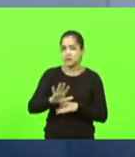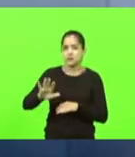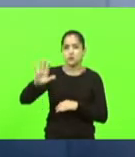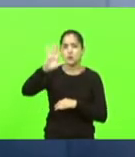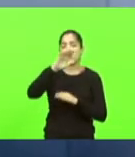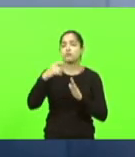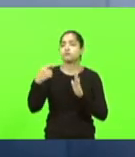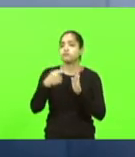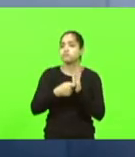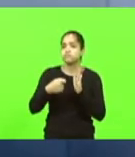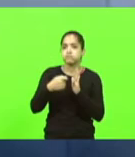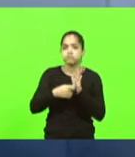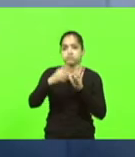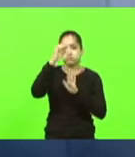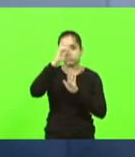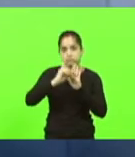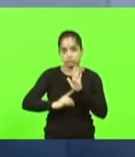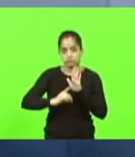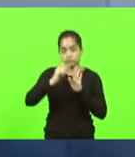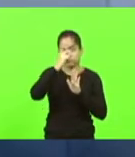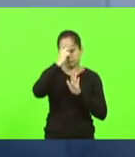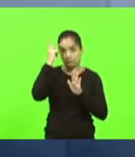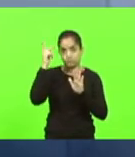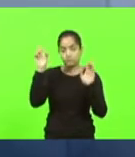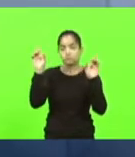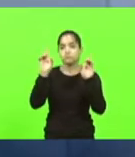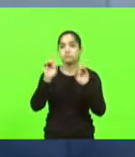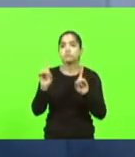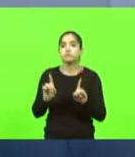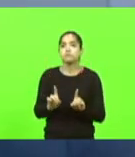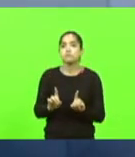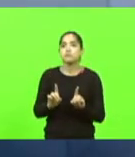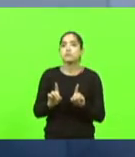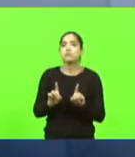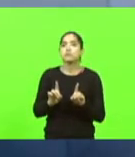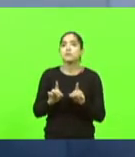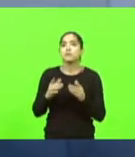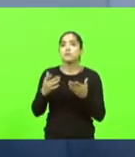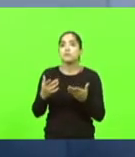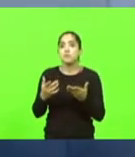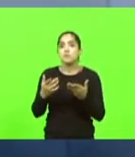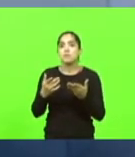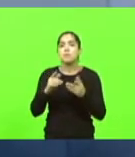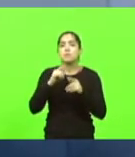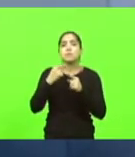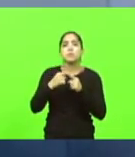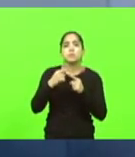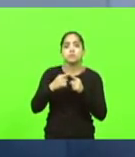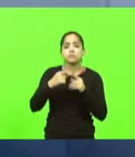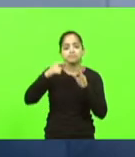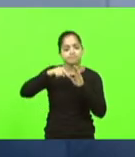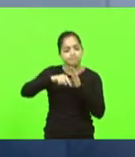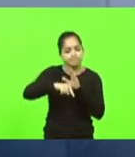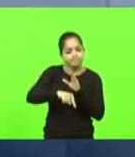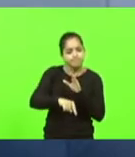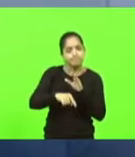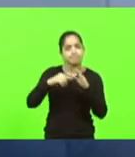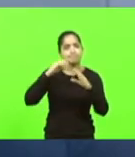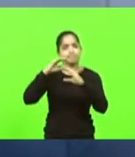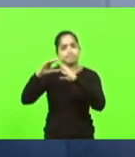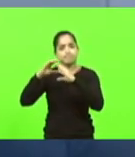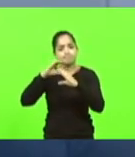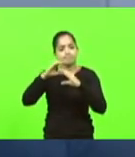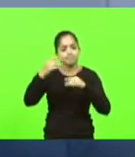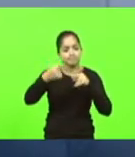com Deficiência também. E a ideia desse evento, como nós temos dito, é aprofundar os canais de comunicação, os canais de